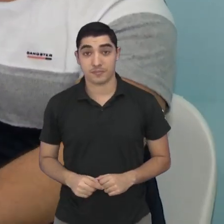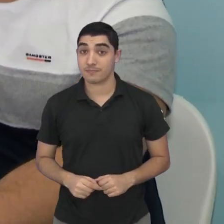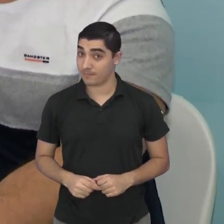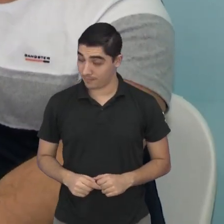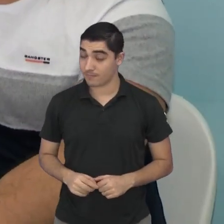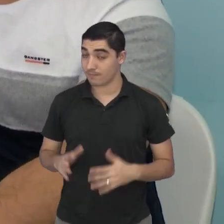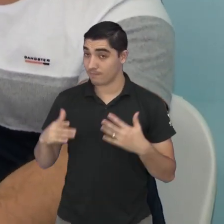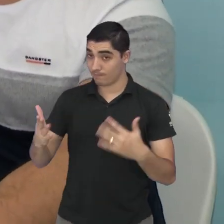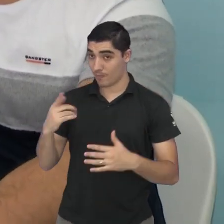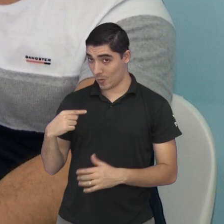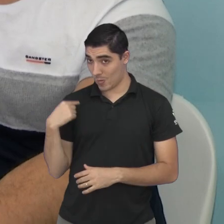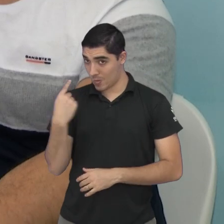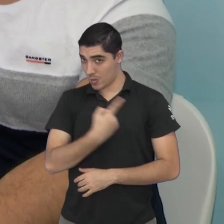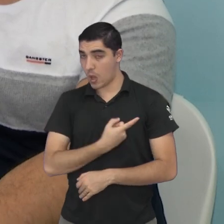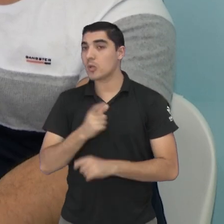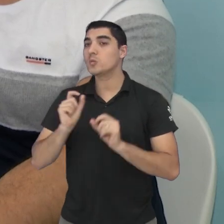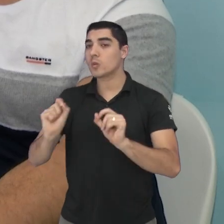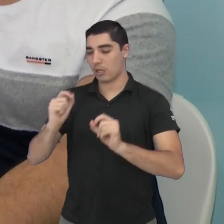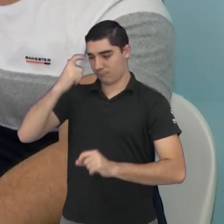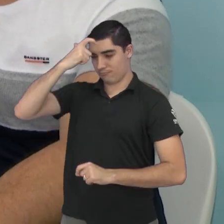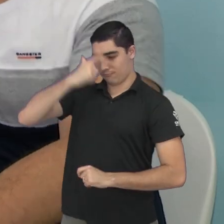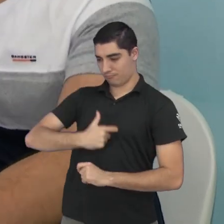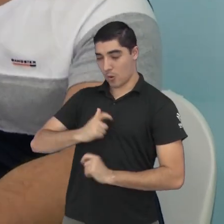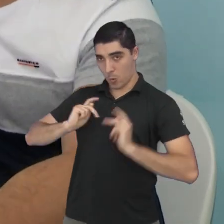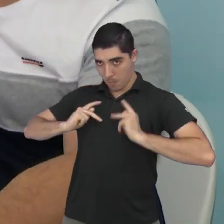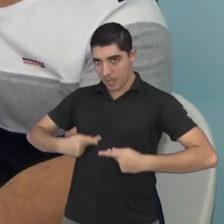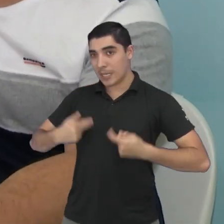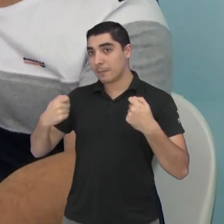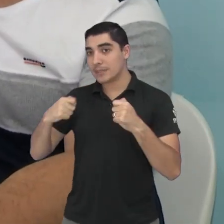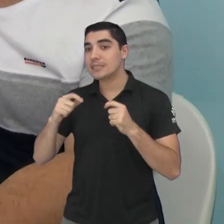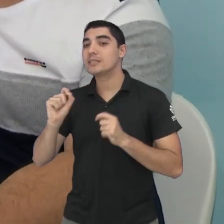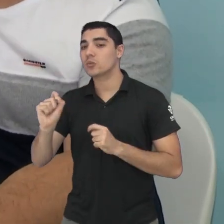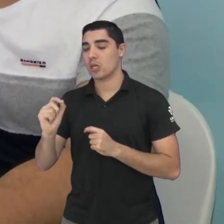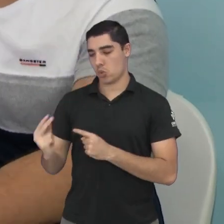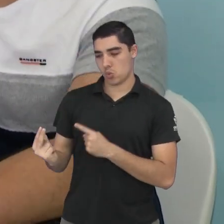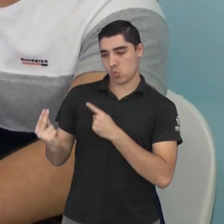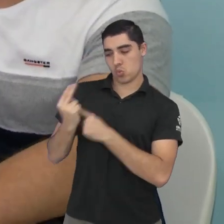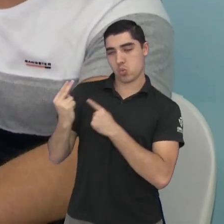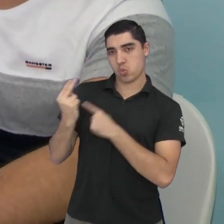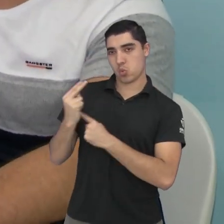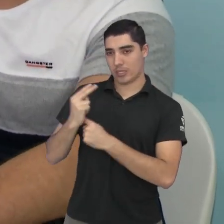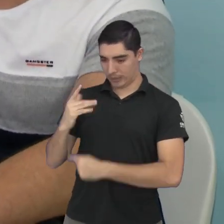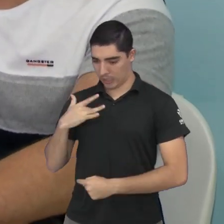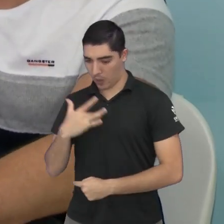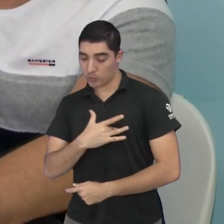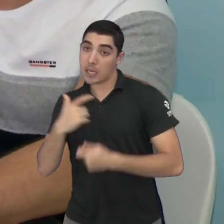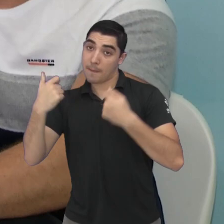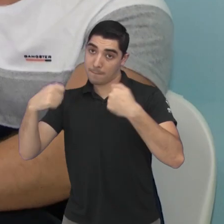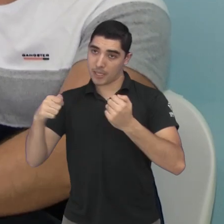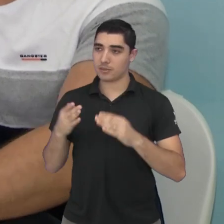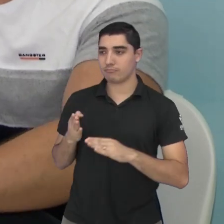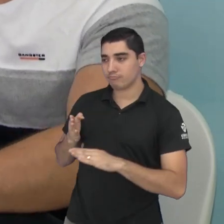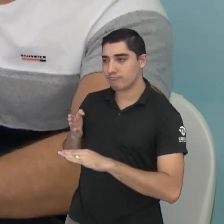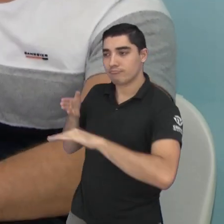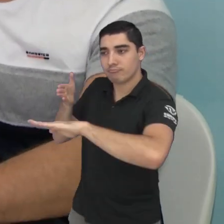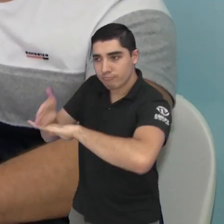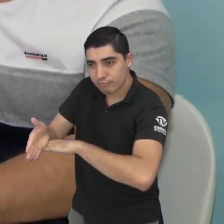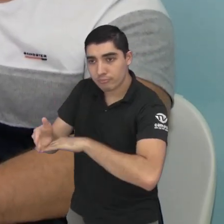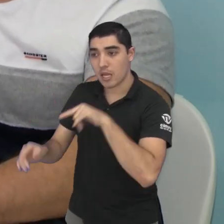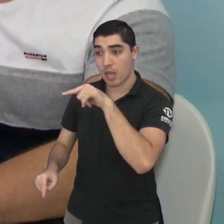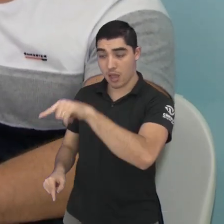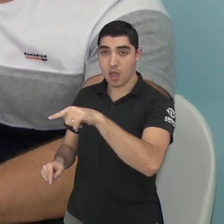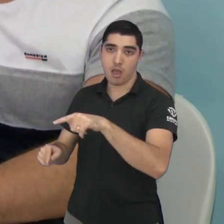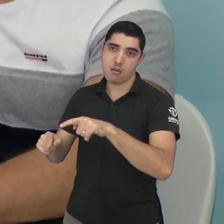gente, nós, pessoas, precisamos do quê? De algum cuidado específico com saúde, a gente vai atrás de alguém que trabalha